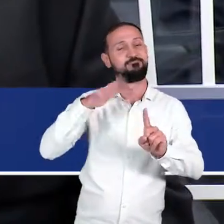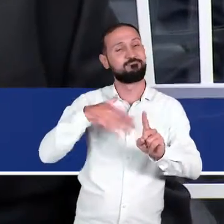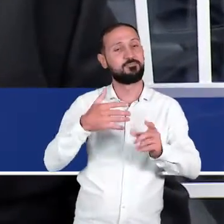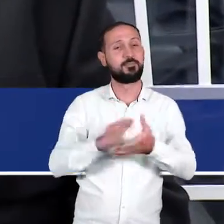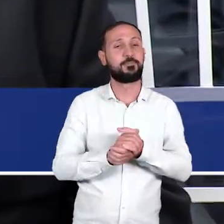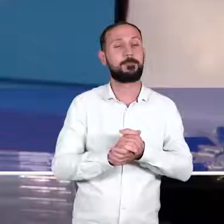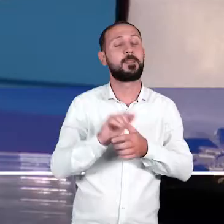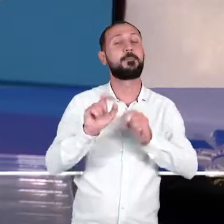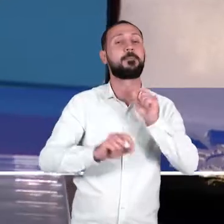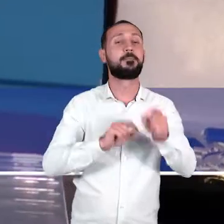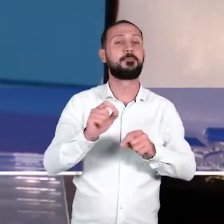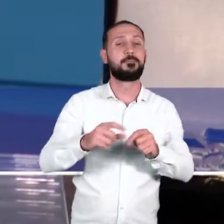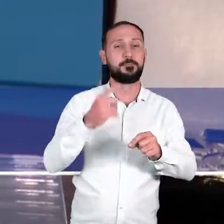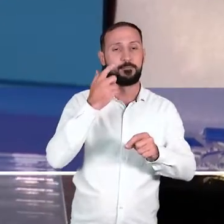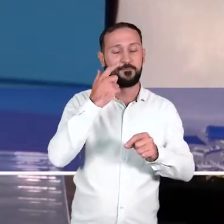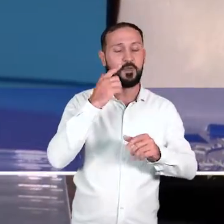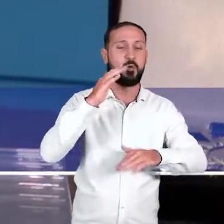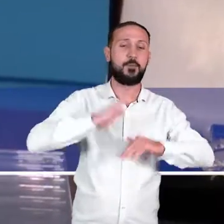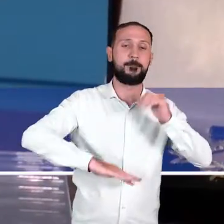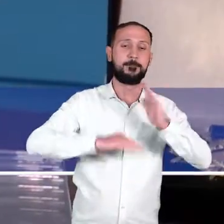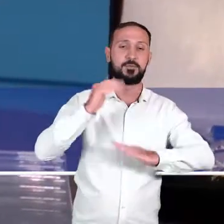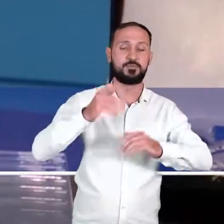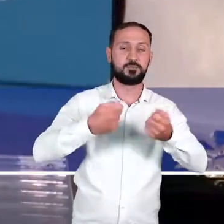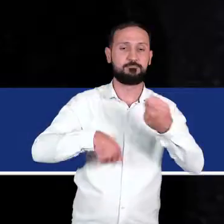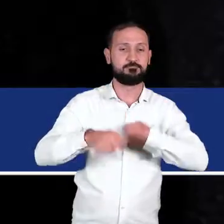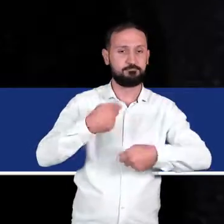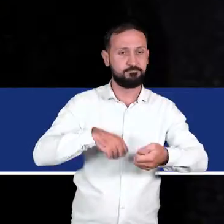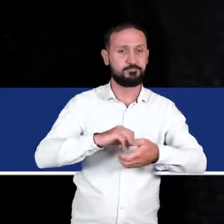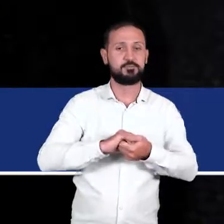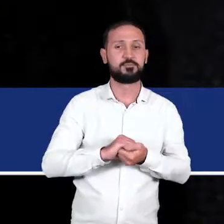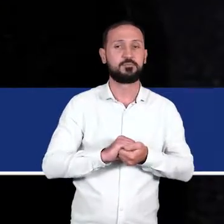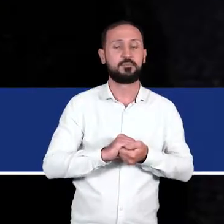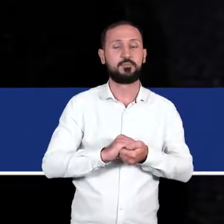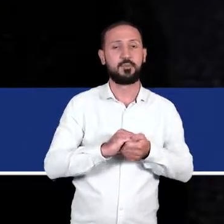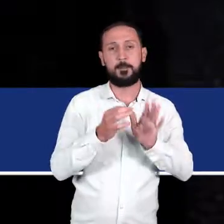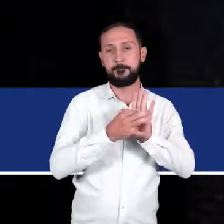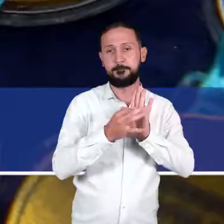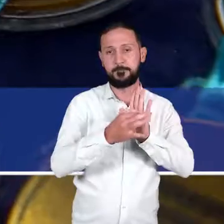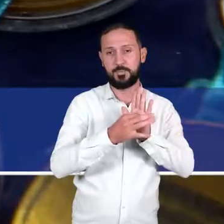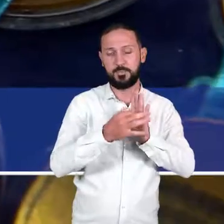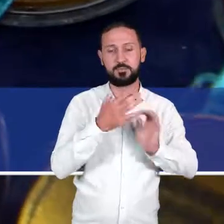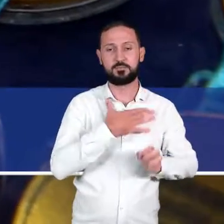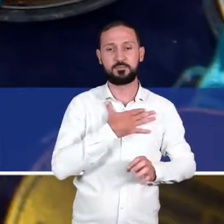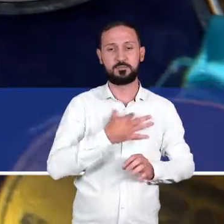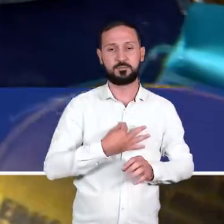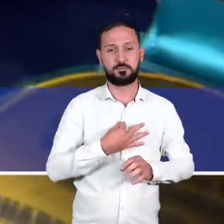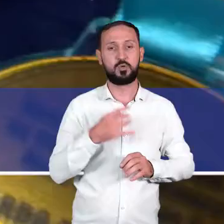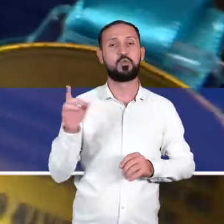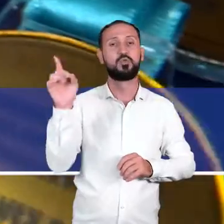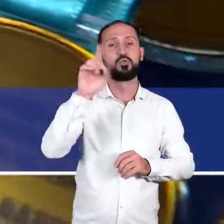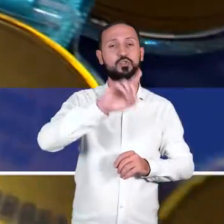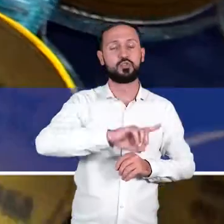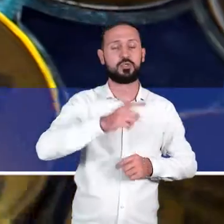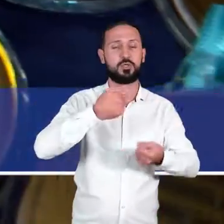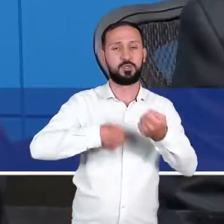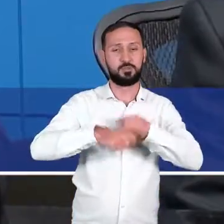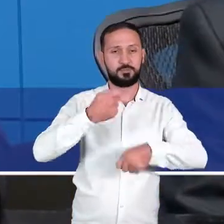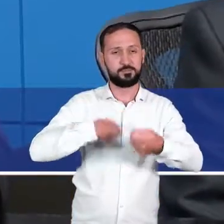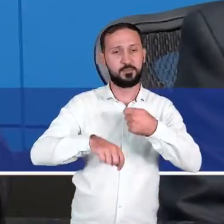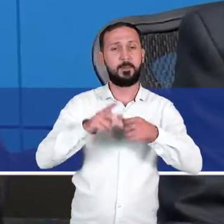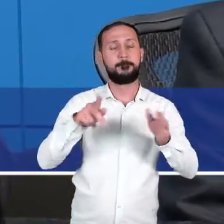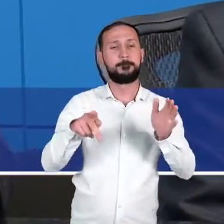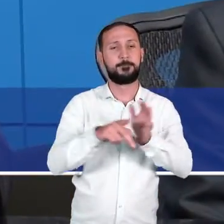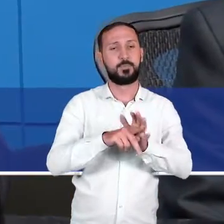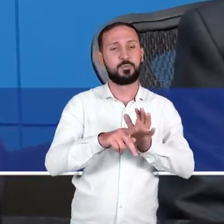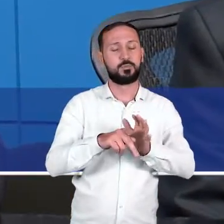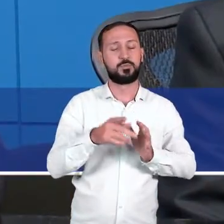para reconhecer os profissionais da administração. A proposição da comenda alusiva ao Dia do Administrador é do